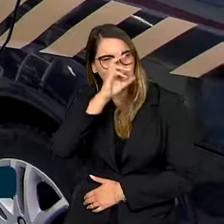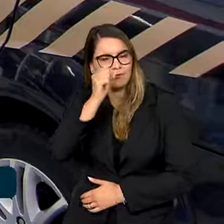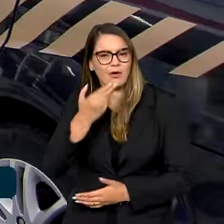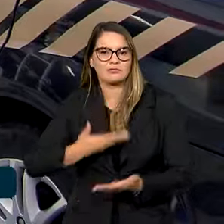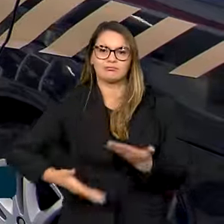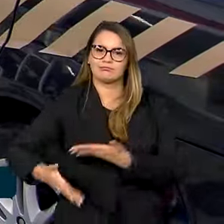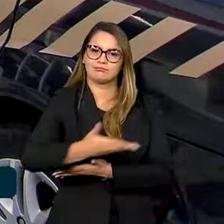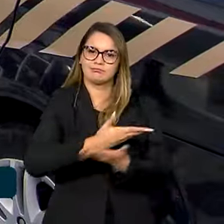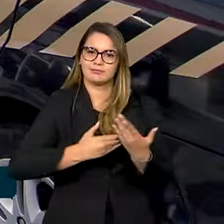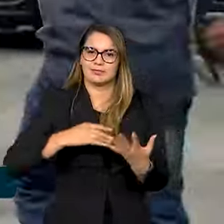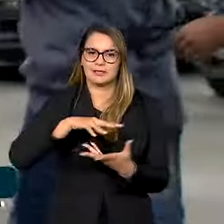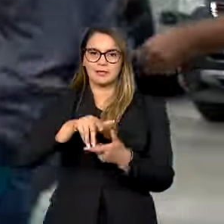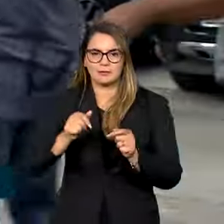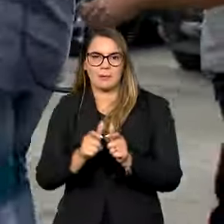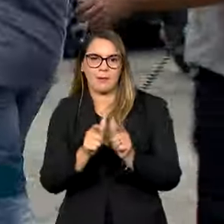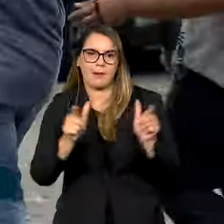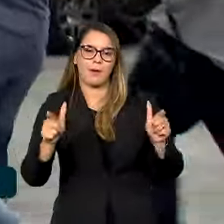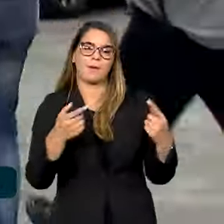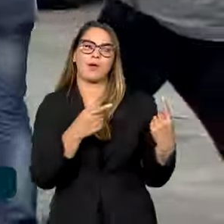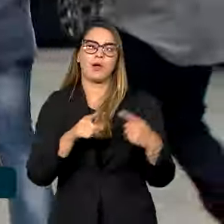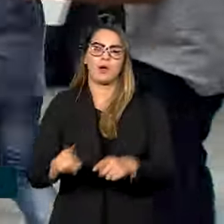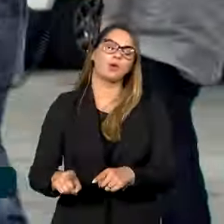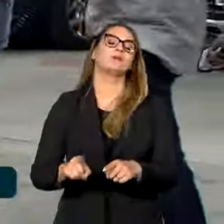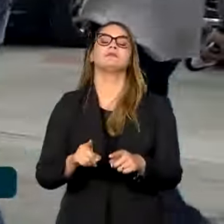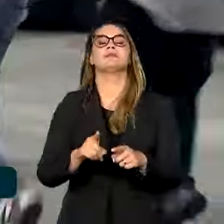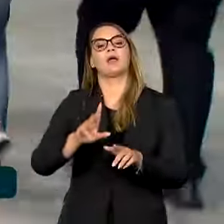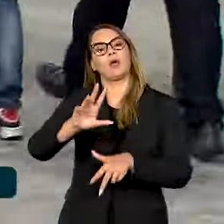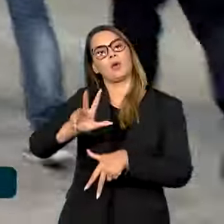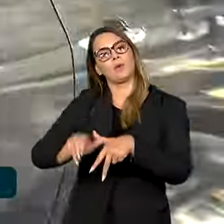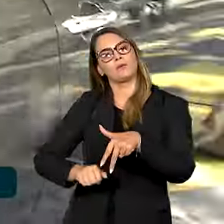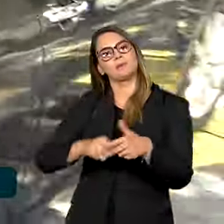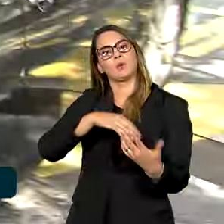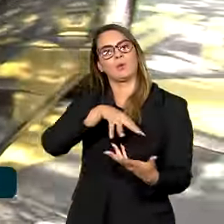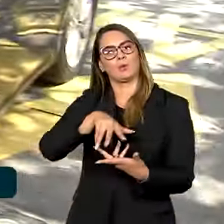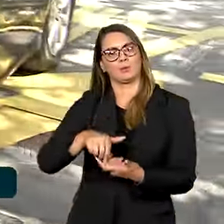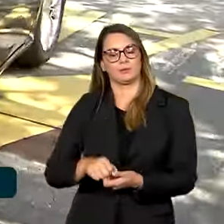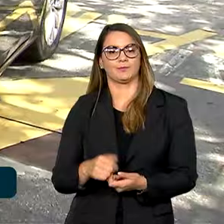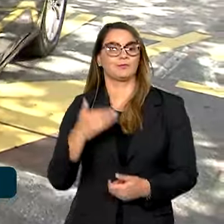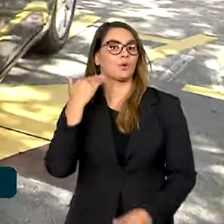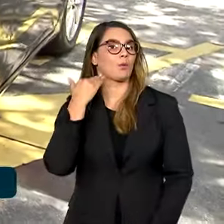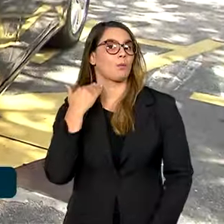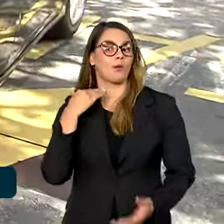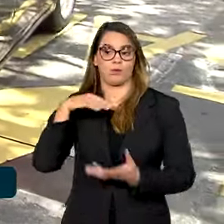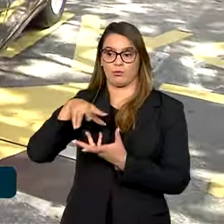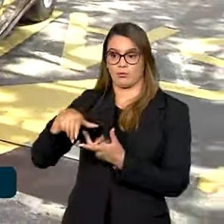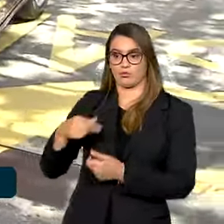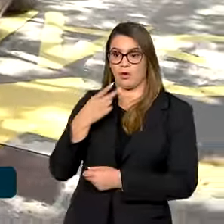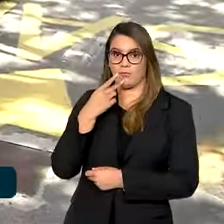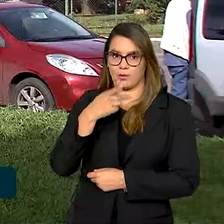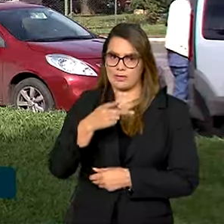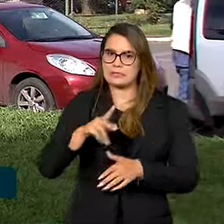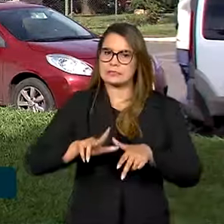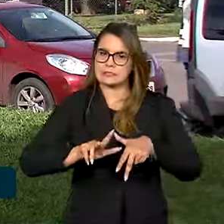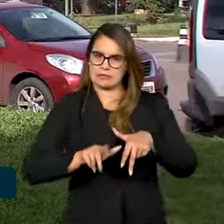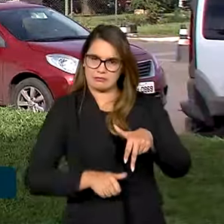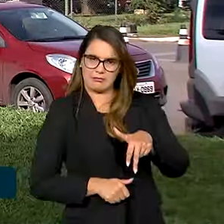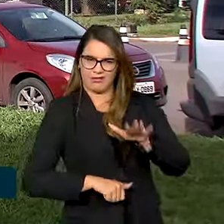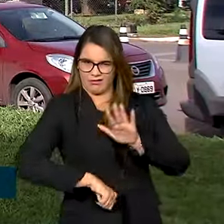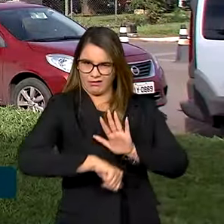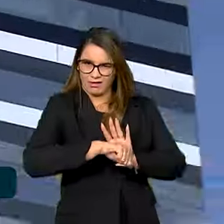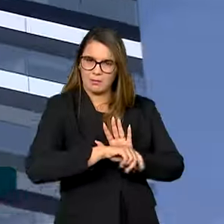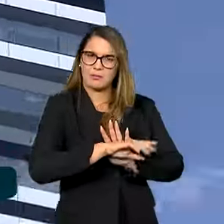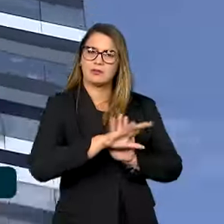cooperação internacional para ampliar a prevenção e o combate à corrupção no mundo. O Banco Mundial estima que esse tipo de crime desvia